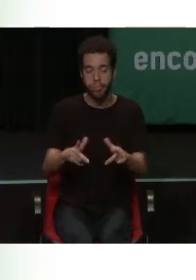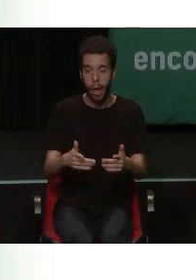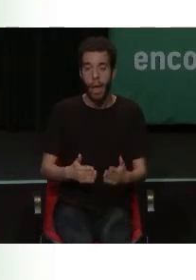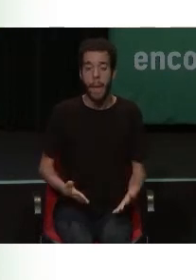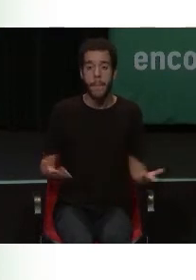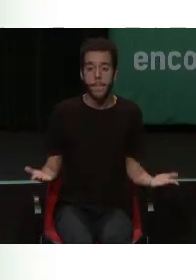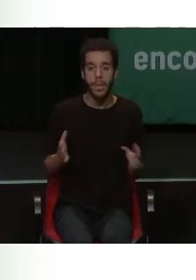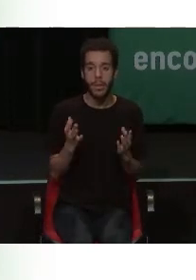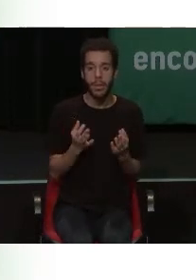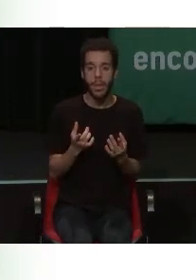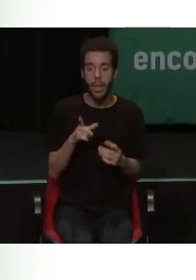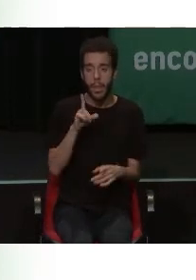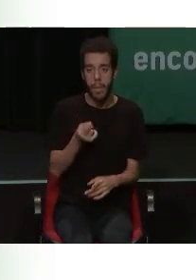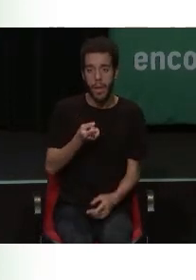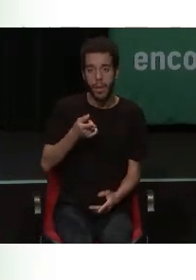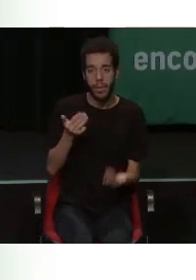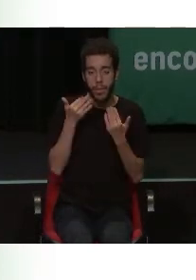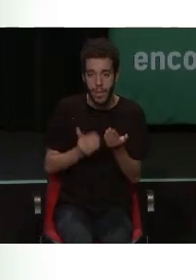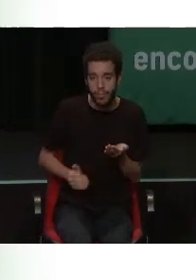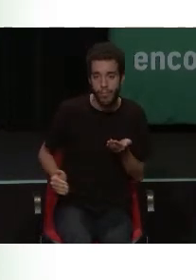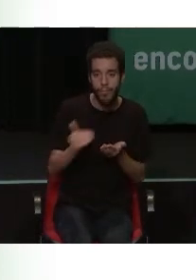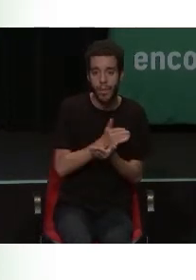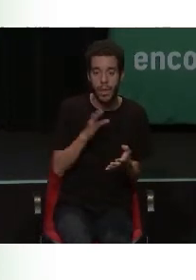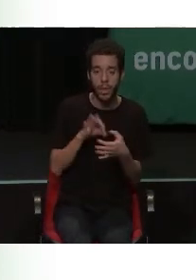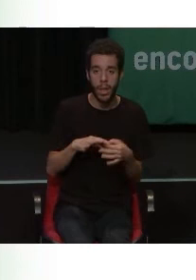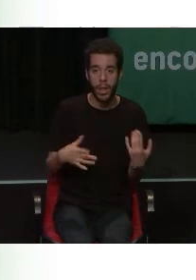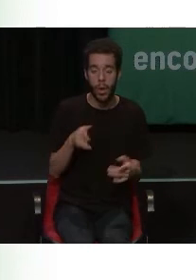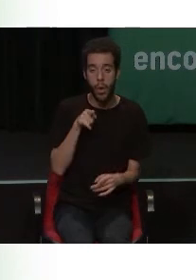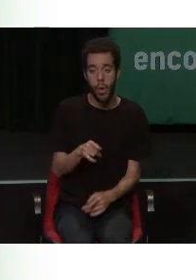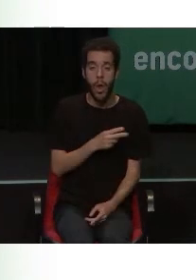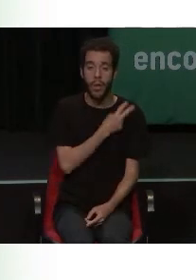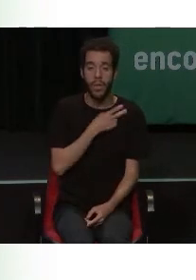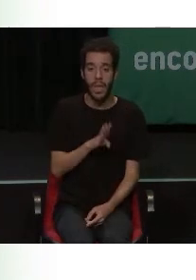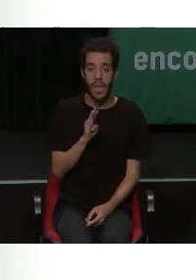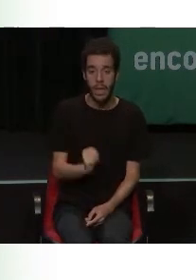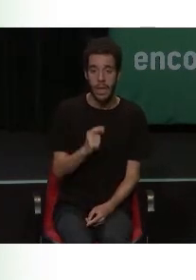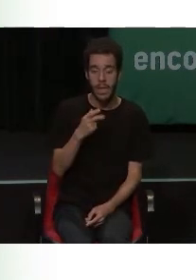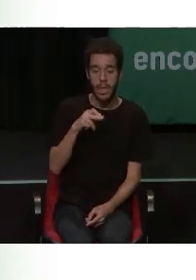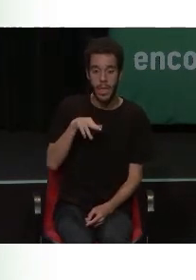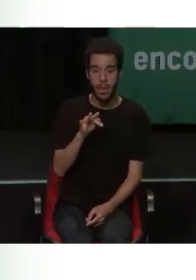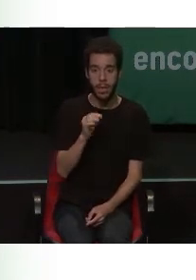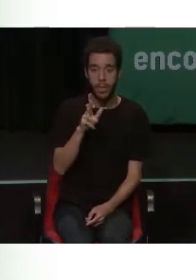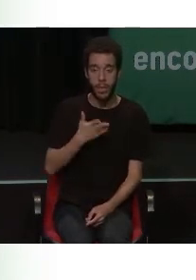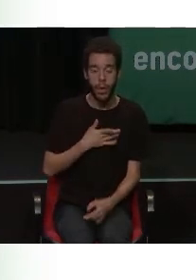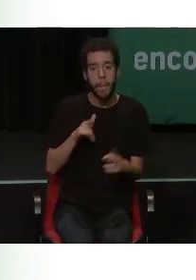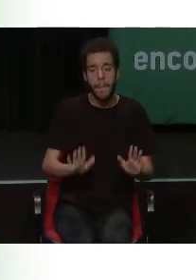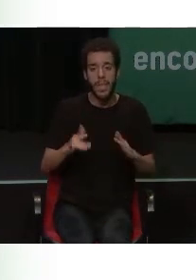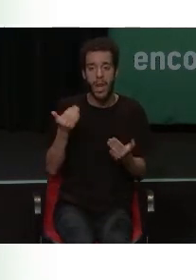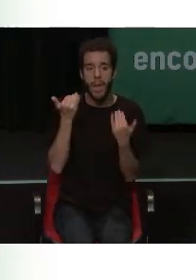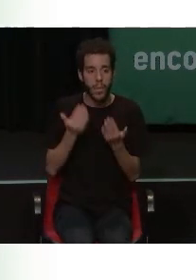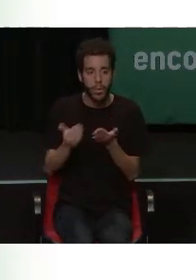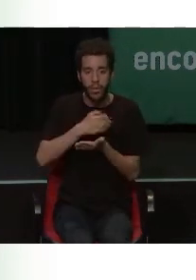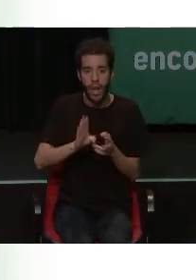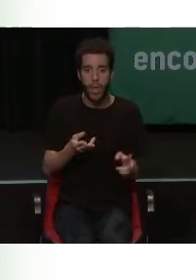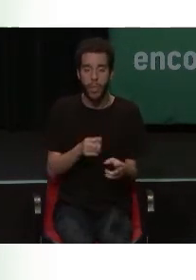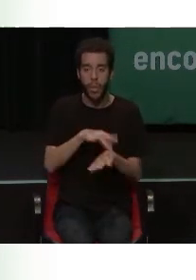E também estamos a fazer recolha de dados, portanto, usámos estes dados de Stanford, mas também já recolhemos dados no Hospital de Santa Maria, depois